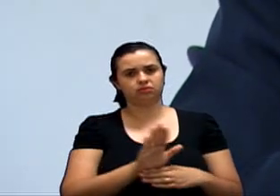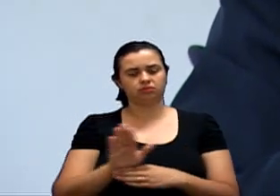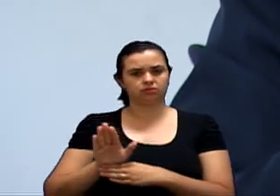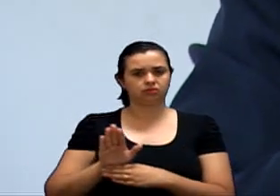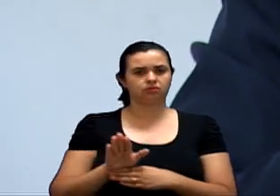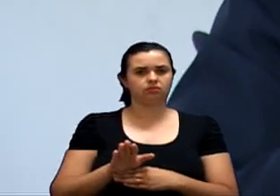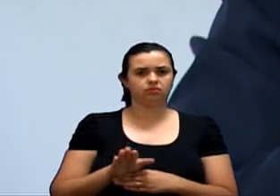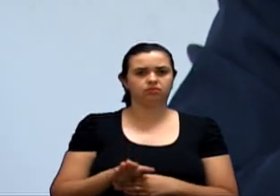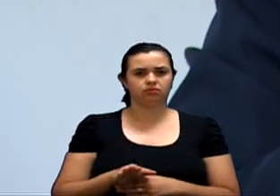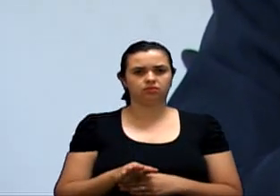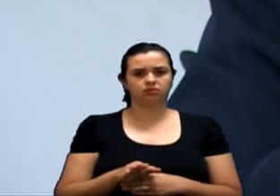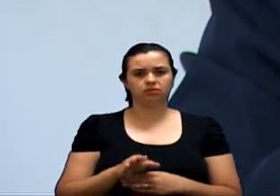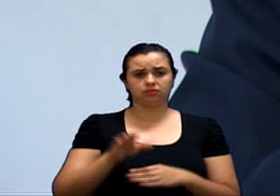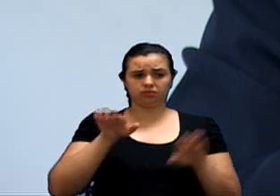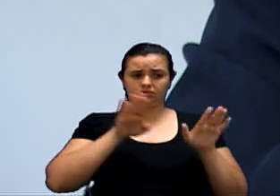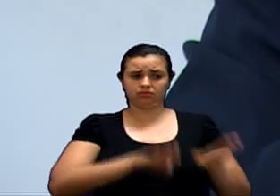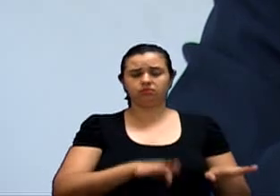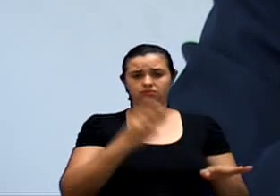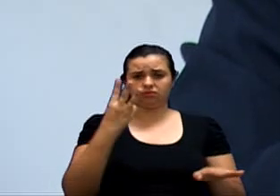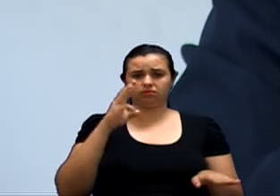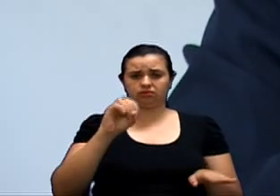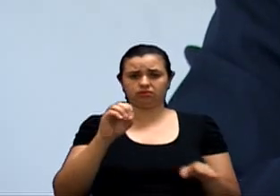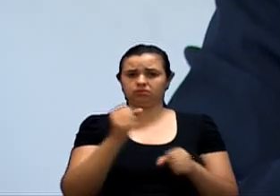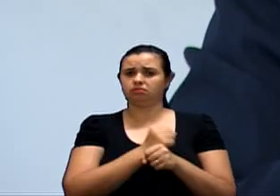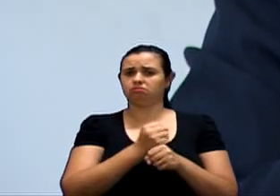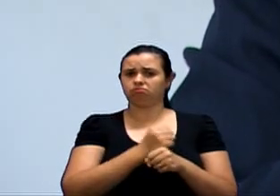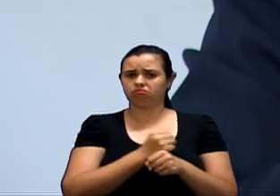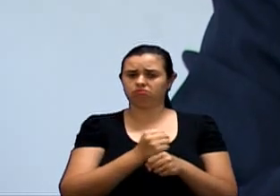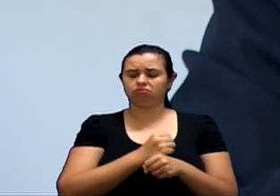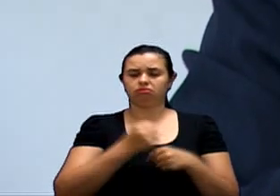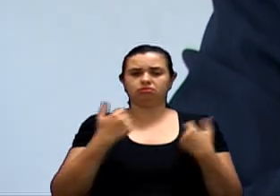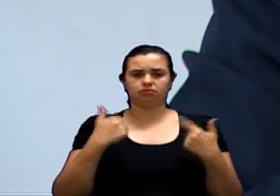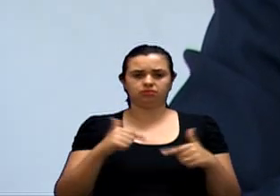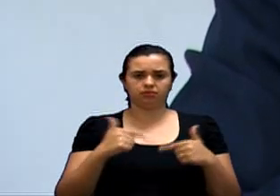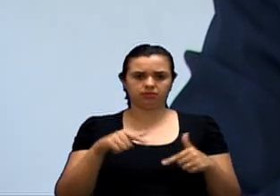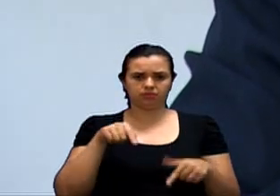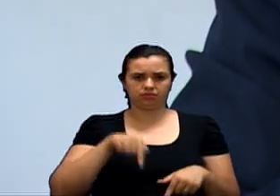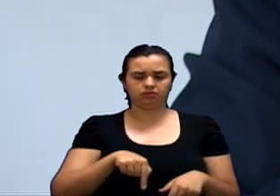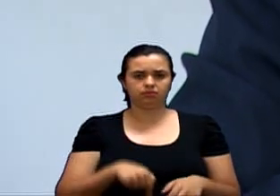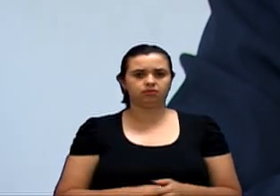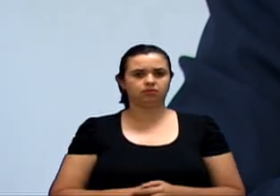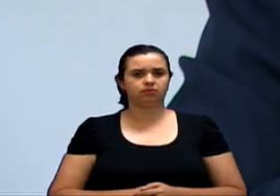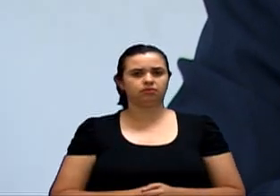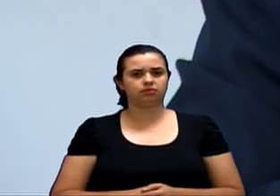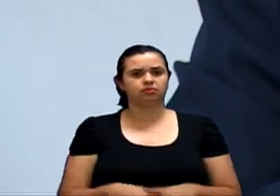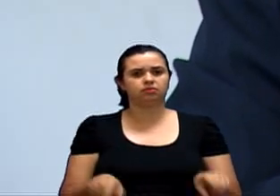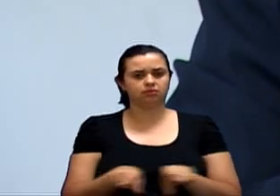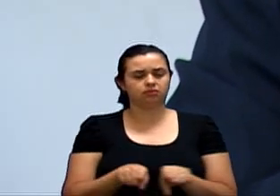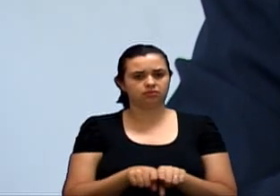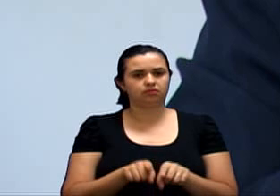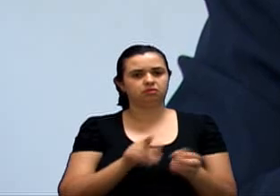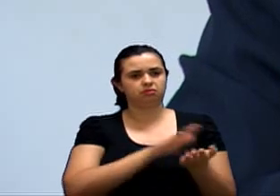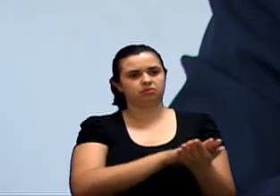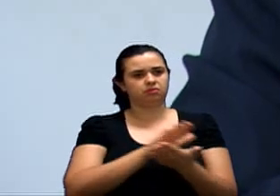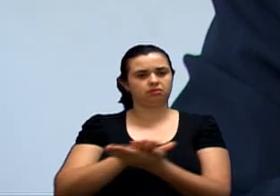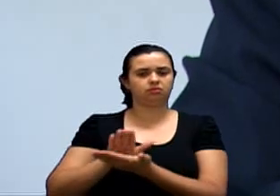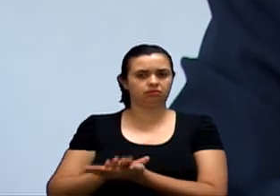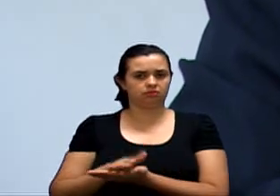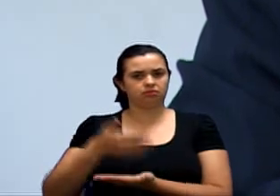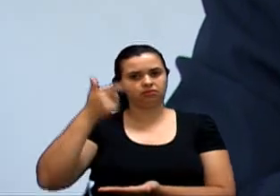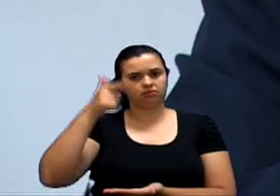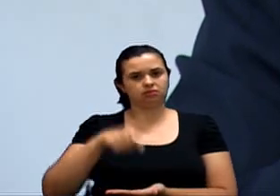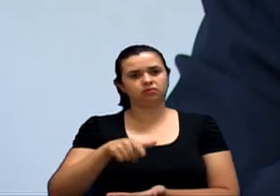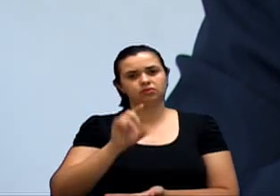vereadores aqui, ficou 30 anos. Então, você lembrou bem, queria agradecer, dar os parabéns de novo para o pessoal, não só o pessoal, não só o padre